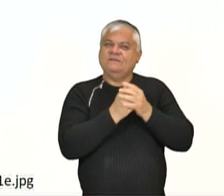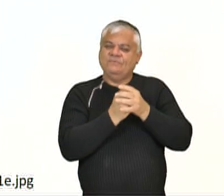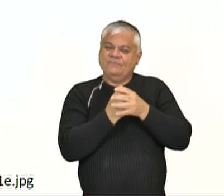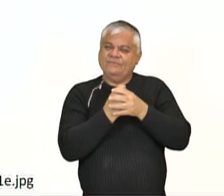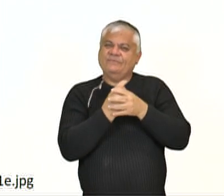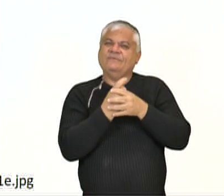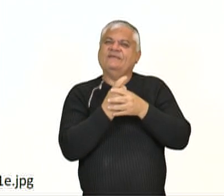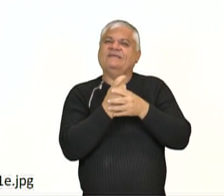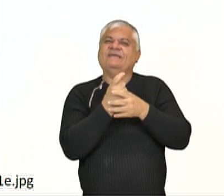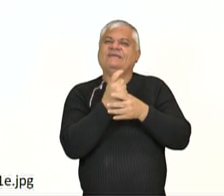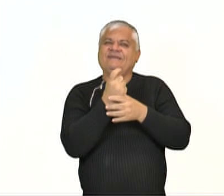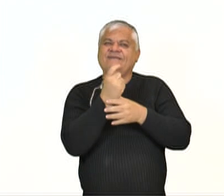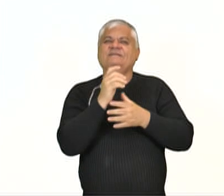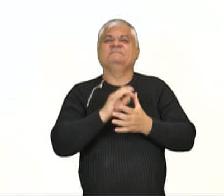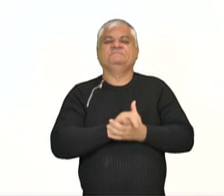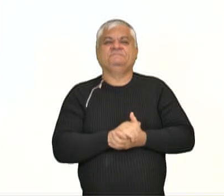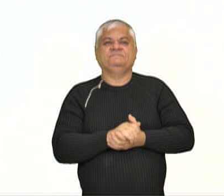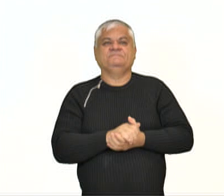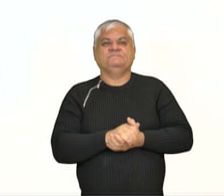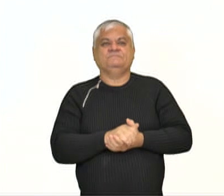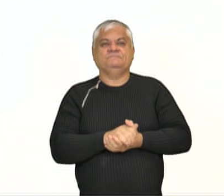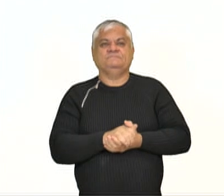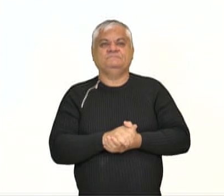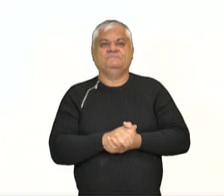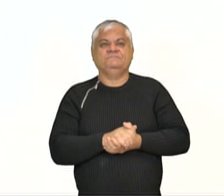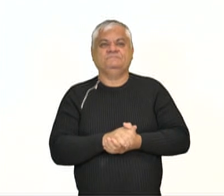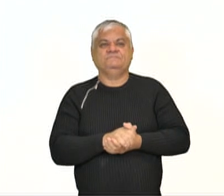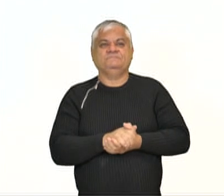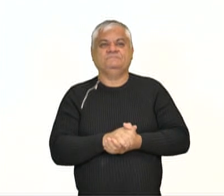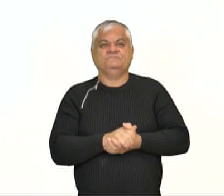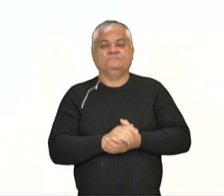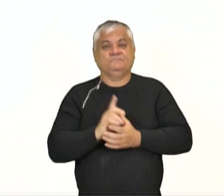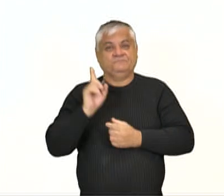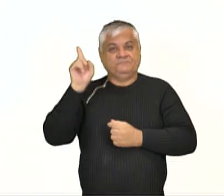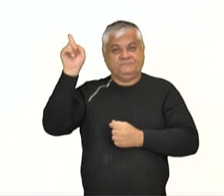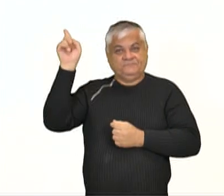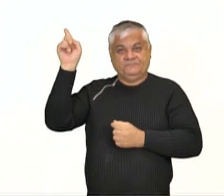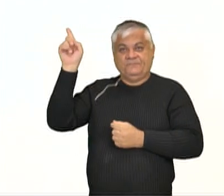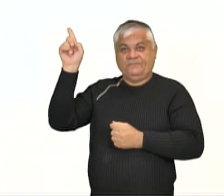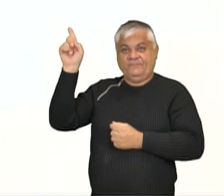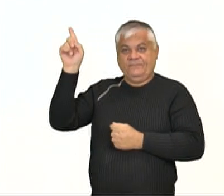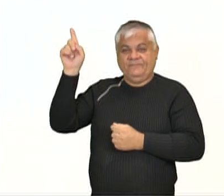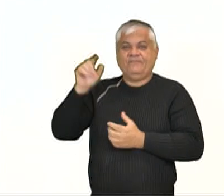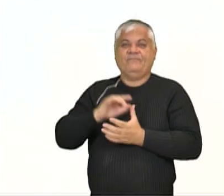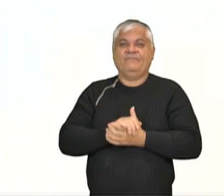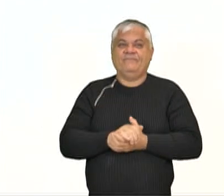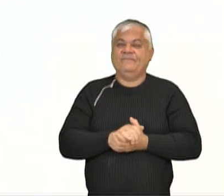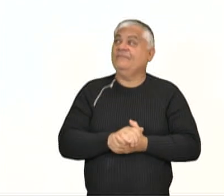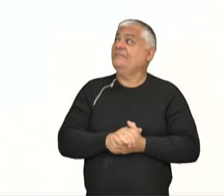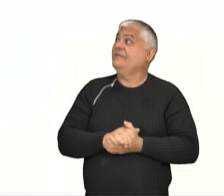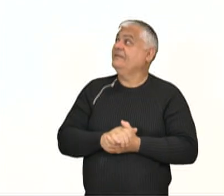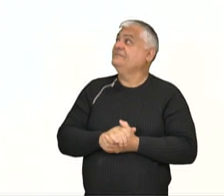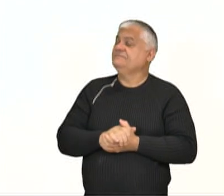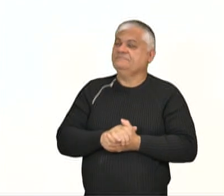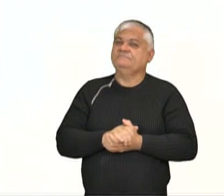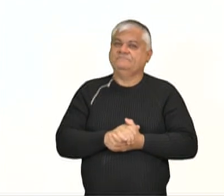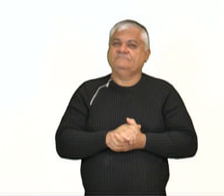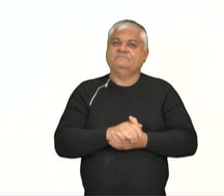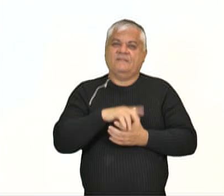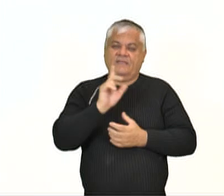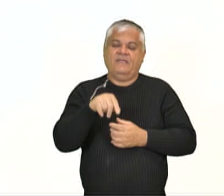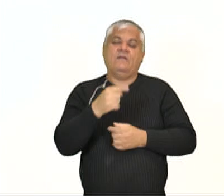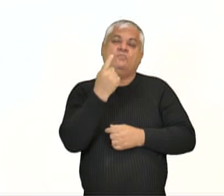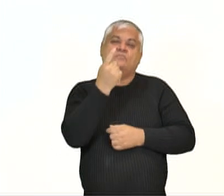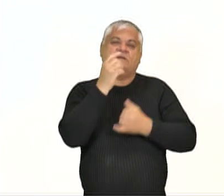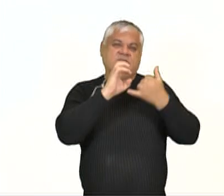processo da germinação. Muito bem, então aqui nós temos aqui um esquema de uma